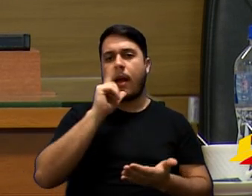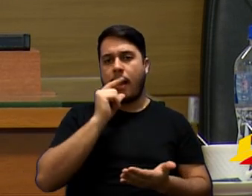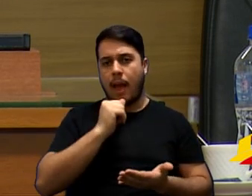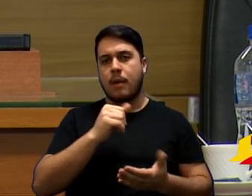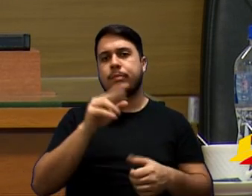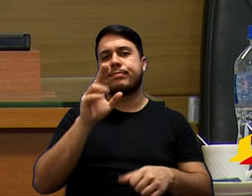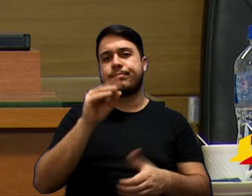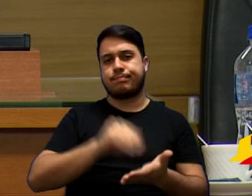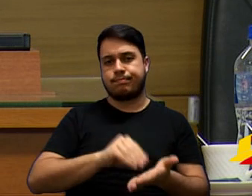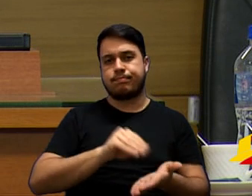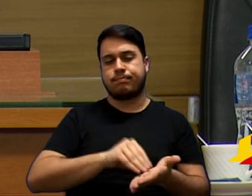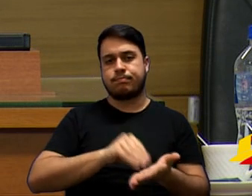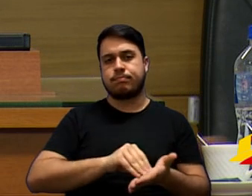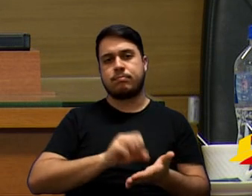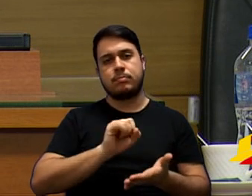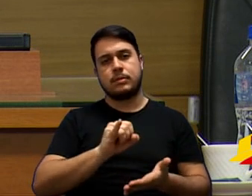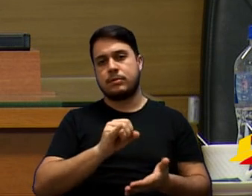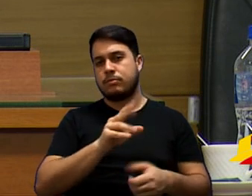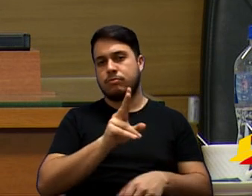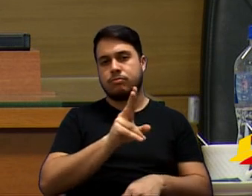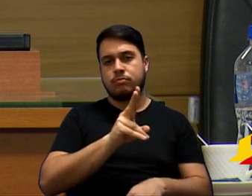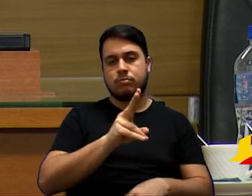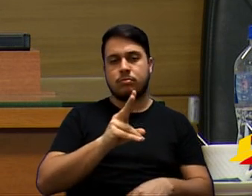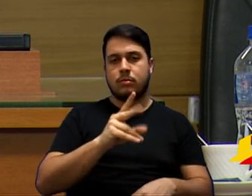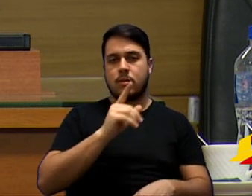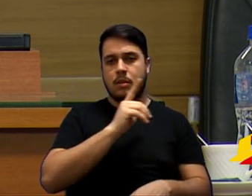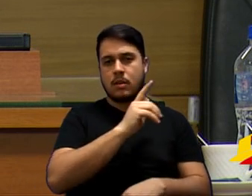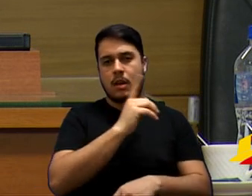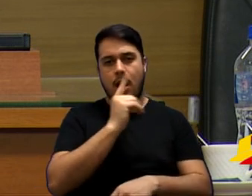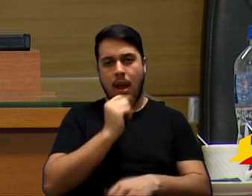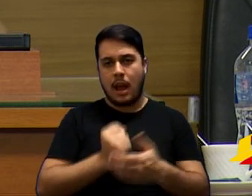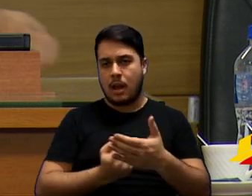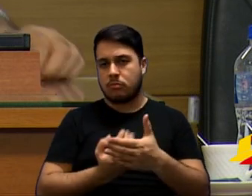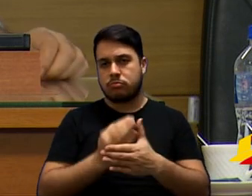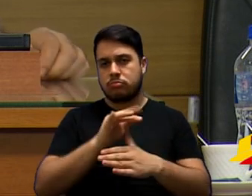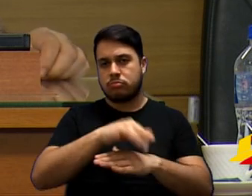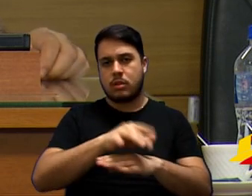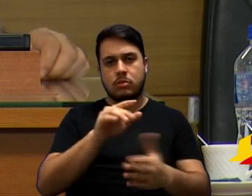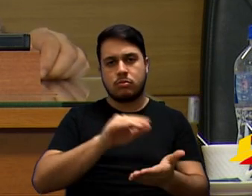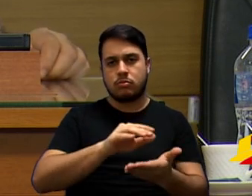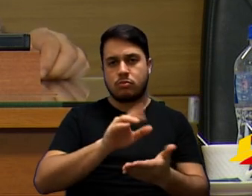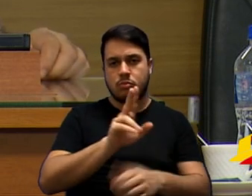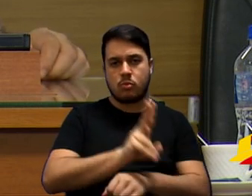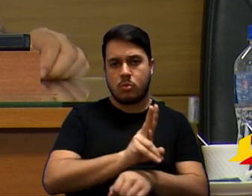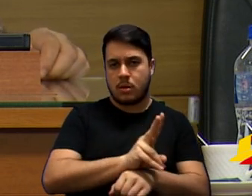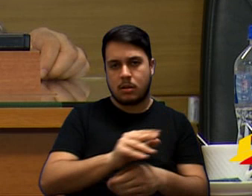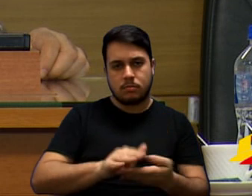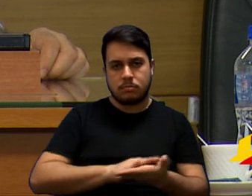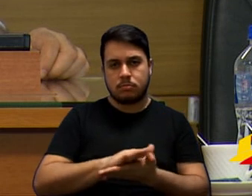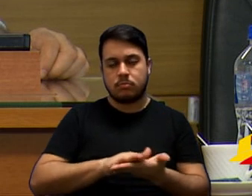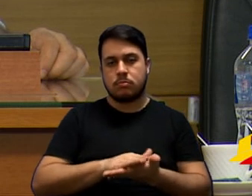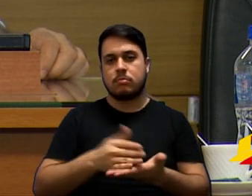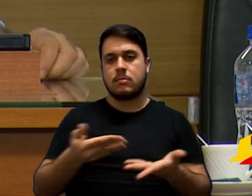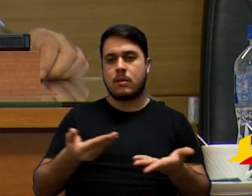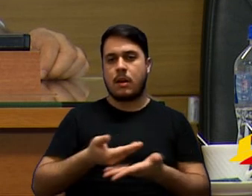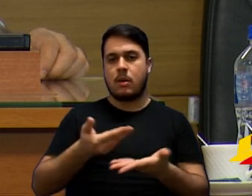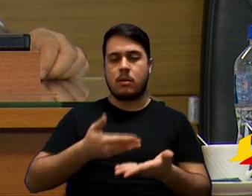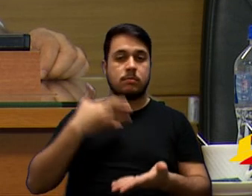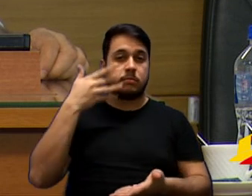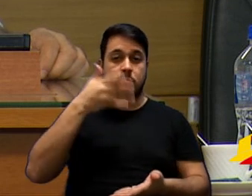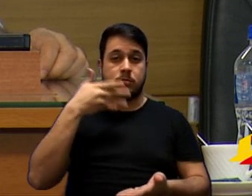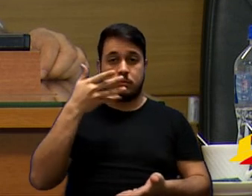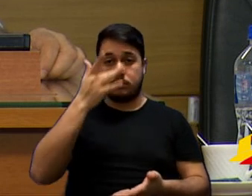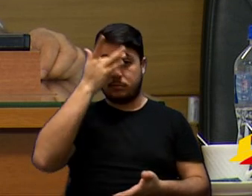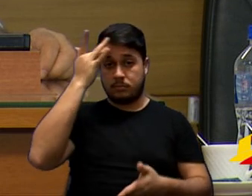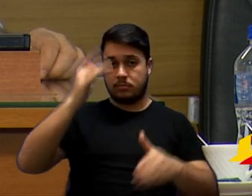preservadas então é só isso é você viajar de passar a palavra para os nossos colegas da mesa estendida